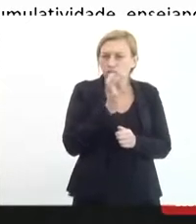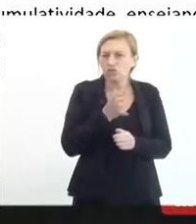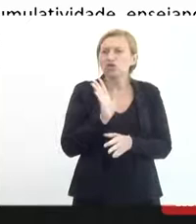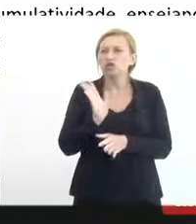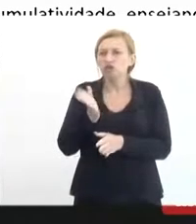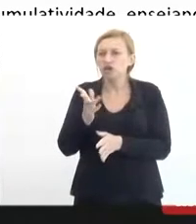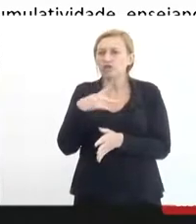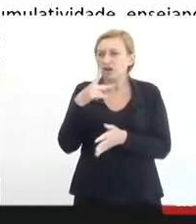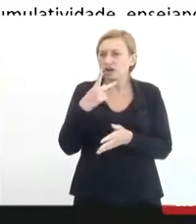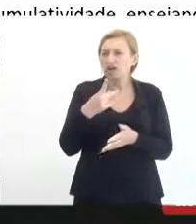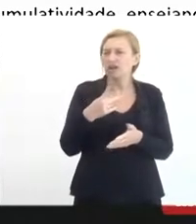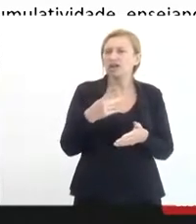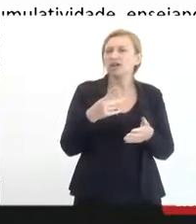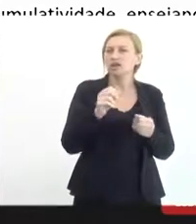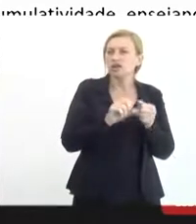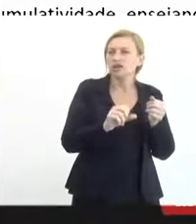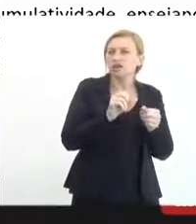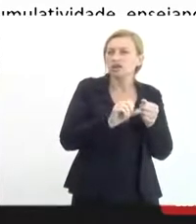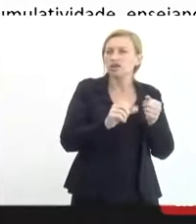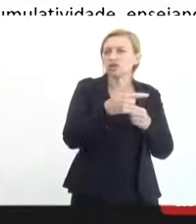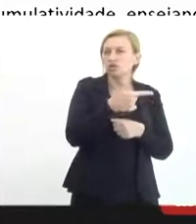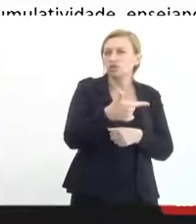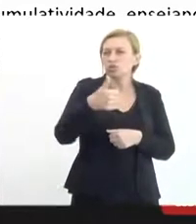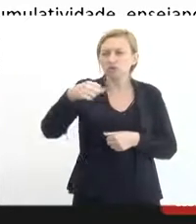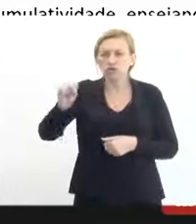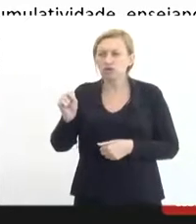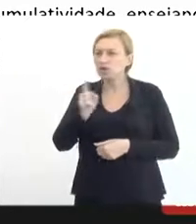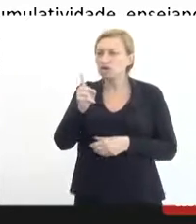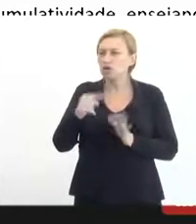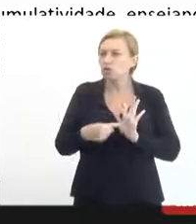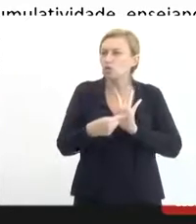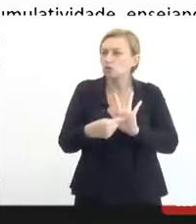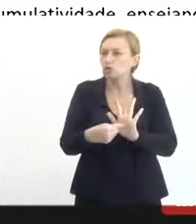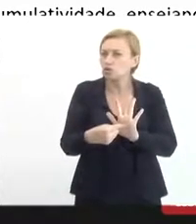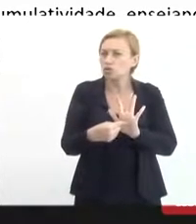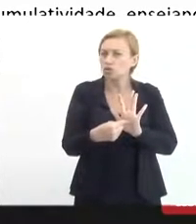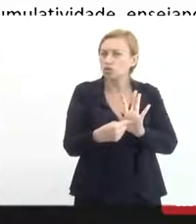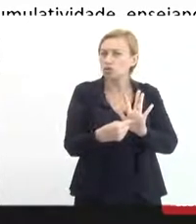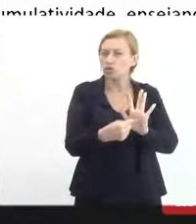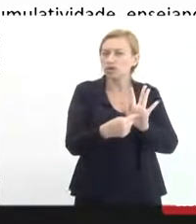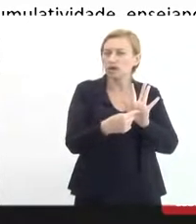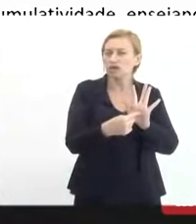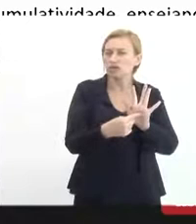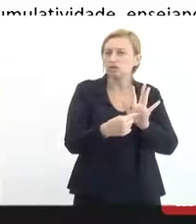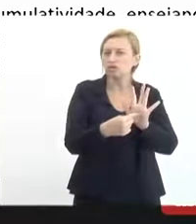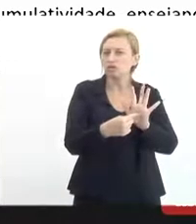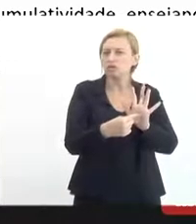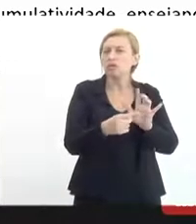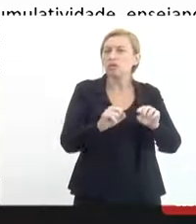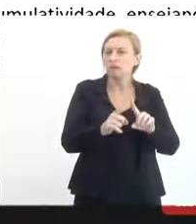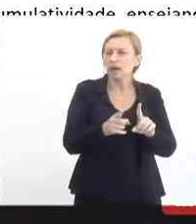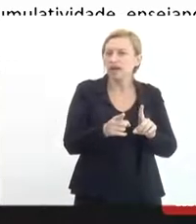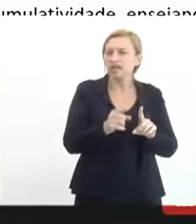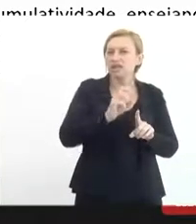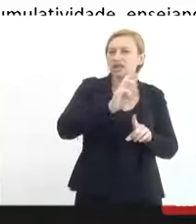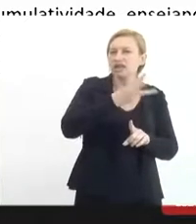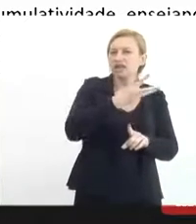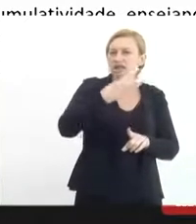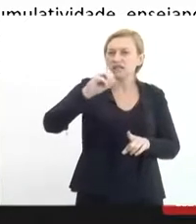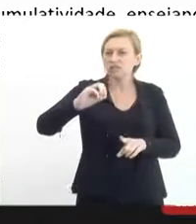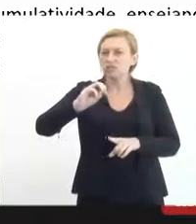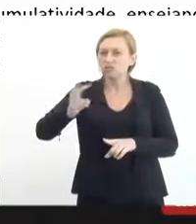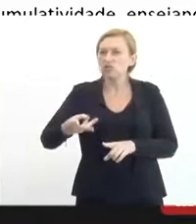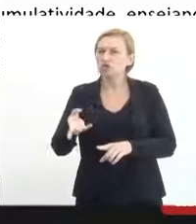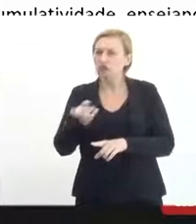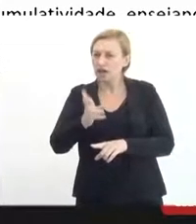sido feita em 2018, que não apareceu naquele quadro, mas que também diz respeito a 300 milhões de reais aproximadamente.